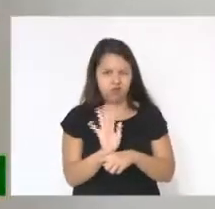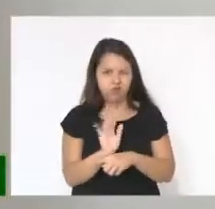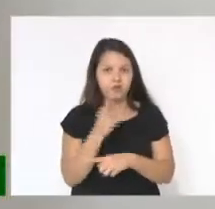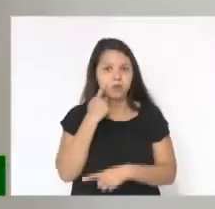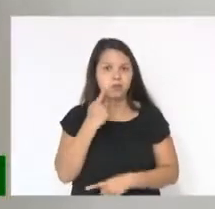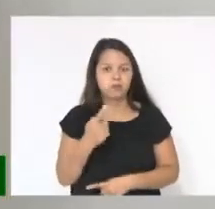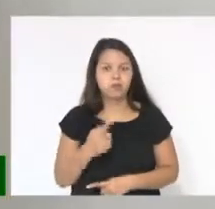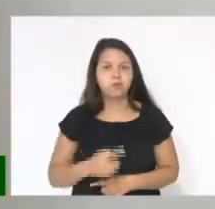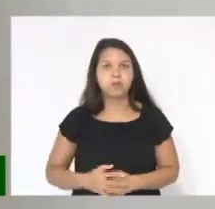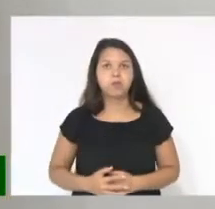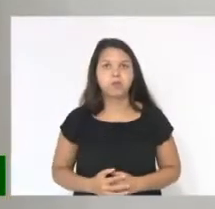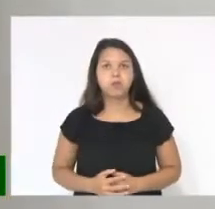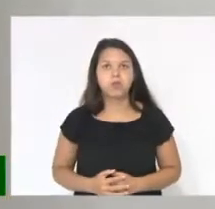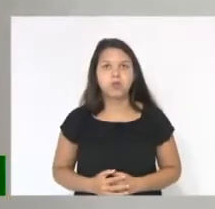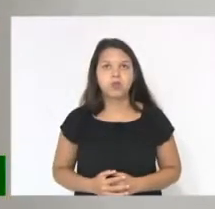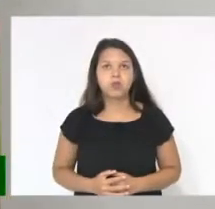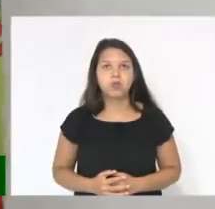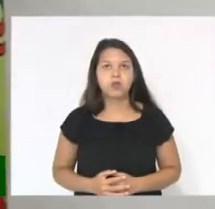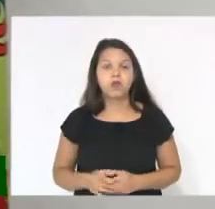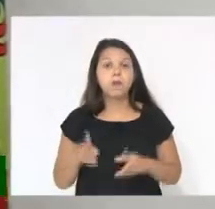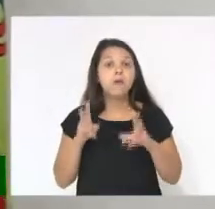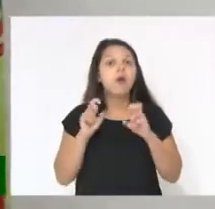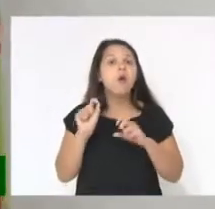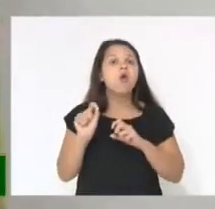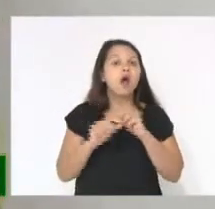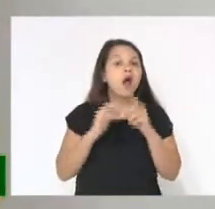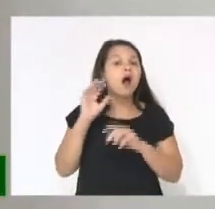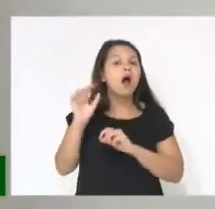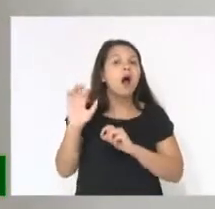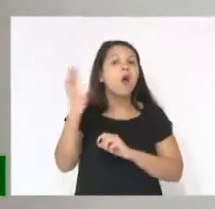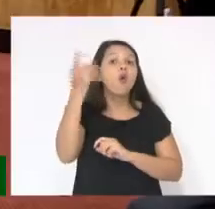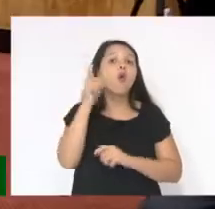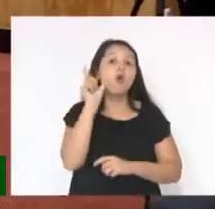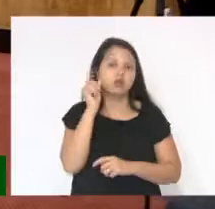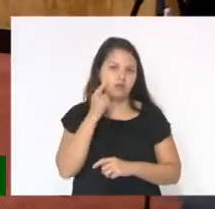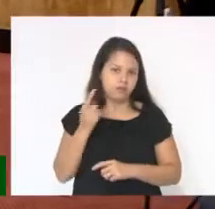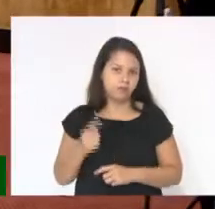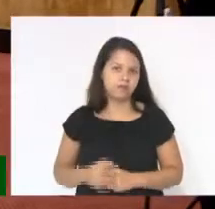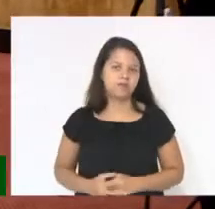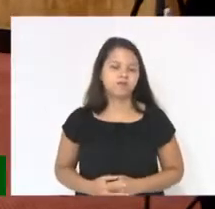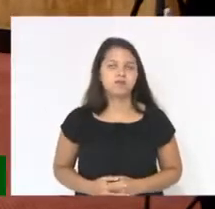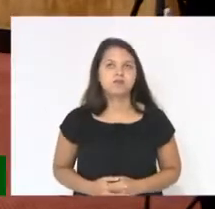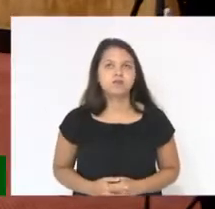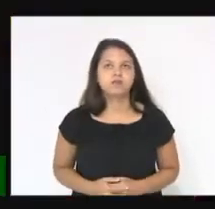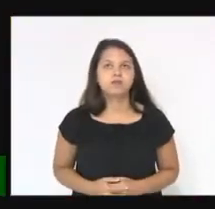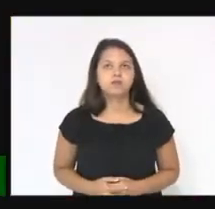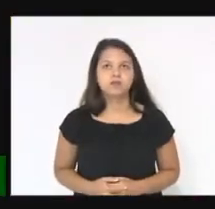Cobalquini. Percebam aí o que aconteceu ontem à noite, debaixo de chuva.